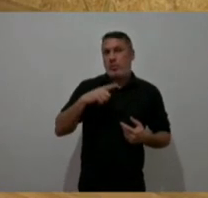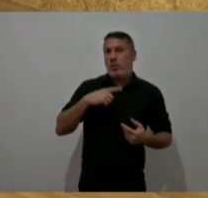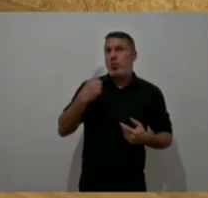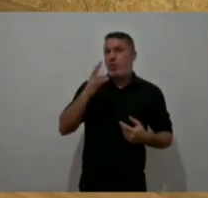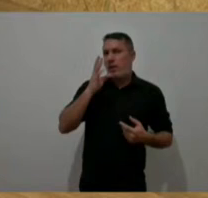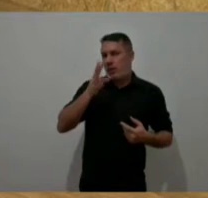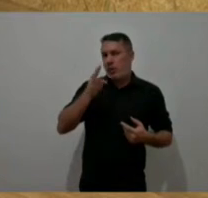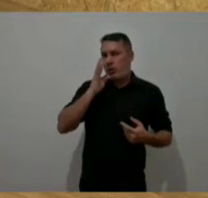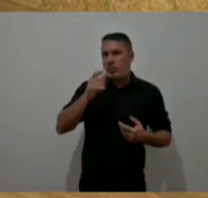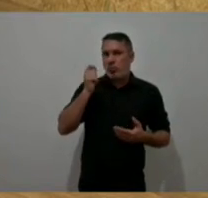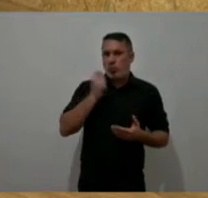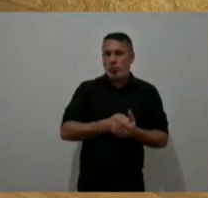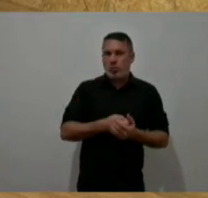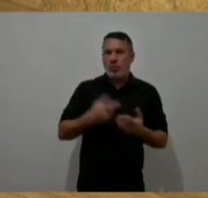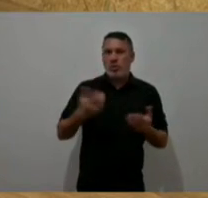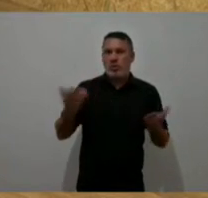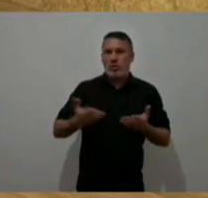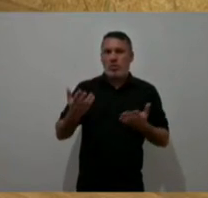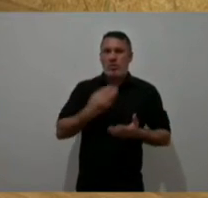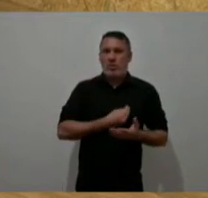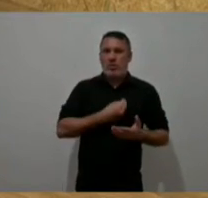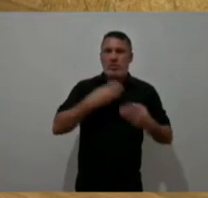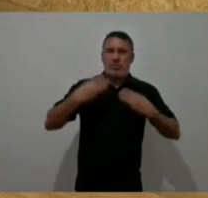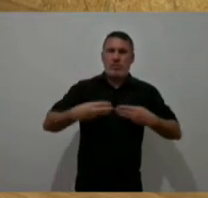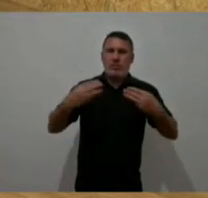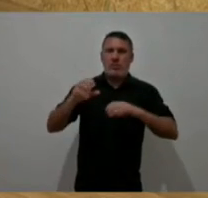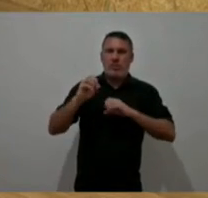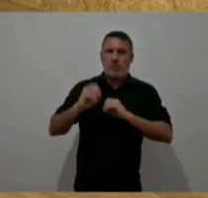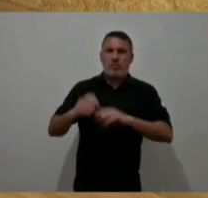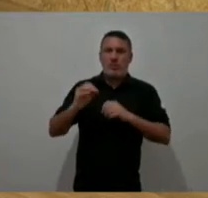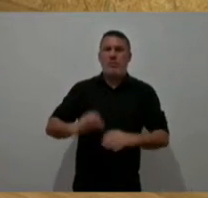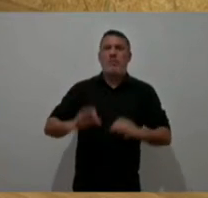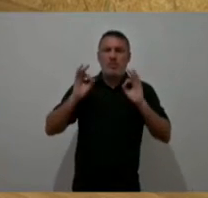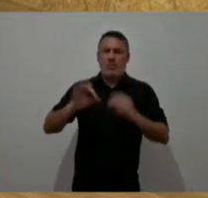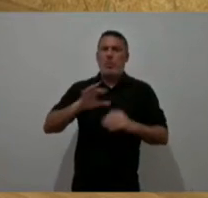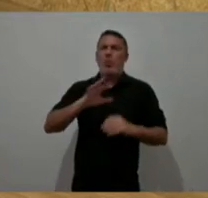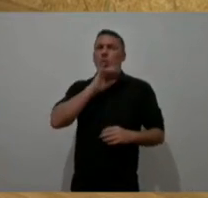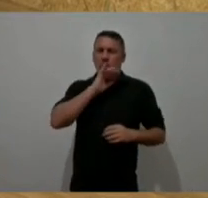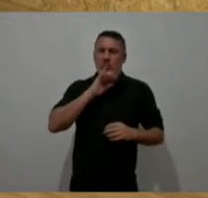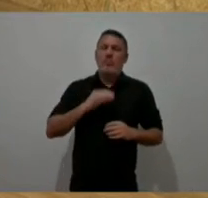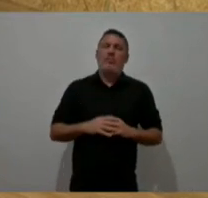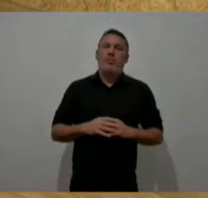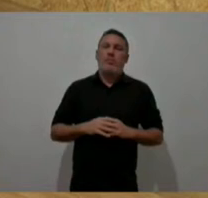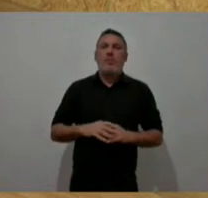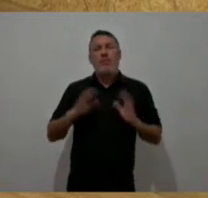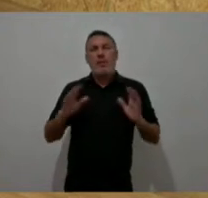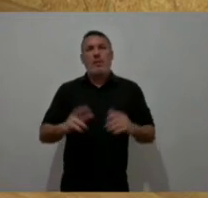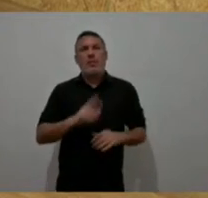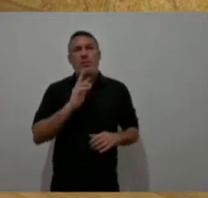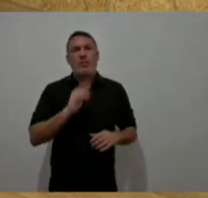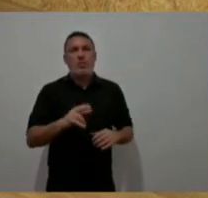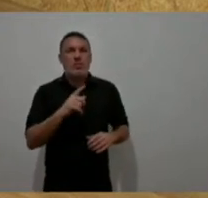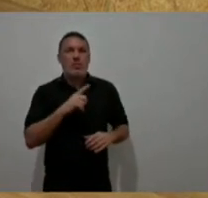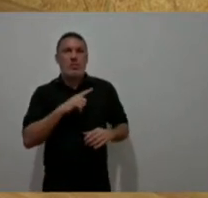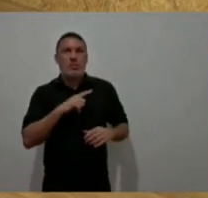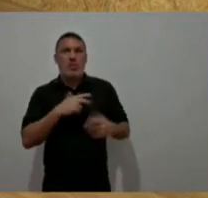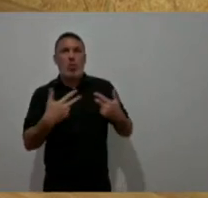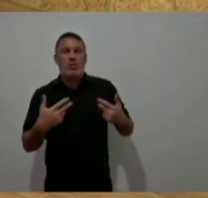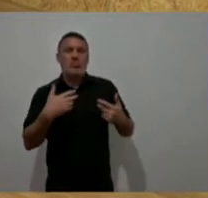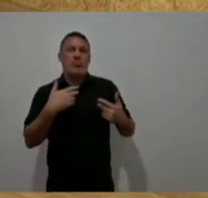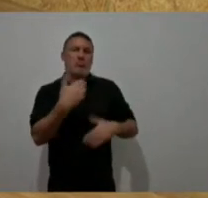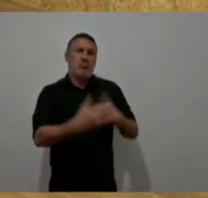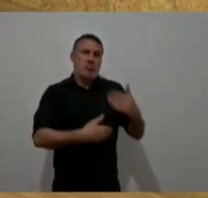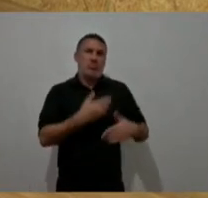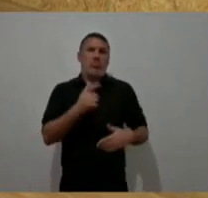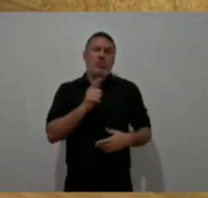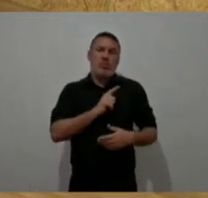ao atual Ministério da Educação, que eu acho, de fato, muito ruim, mas isso não quer dizer que algo não esteja andando, assim. A gente tem